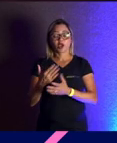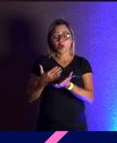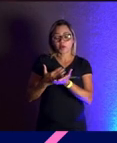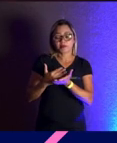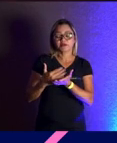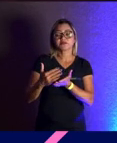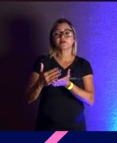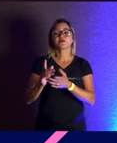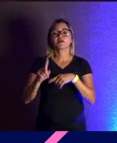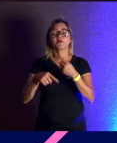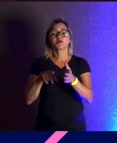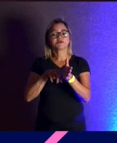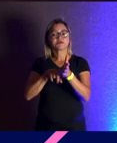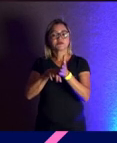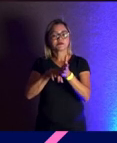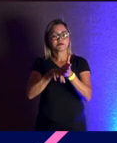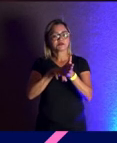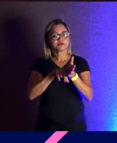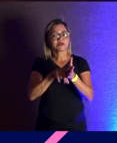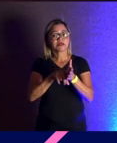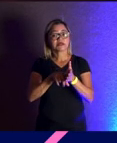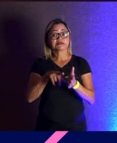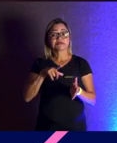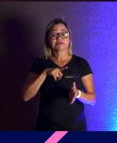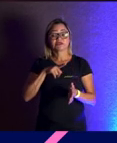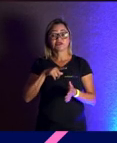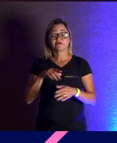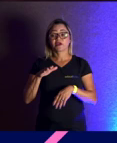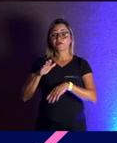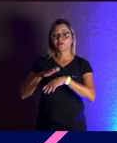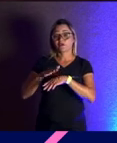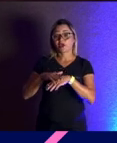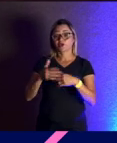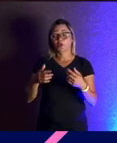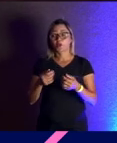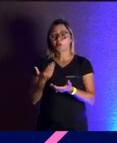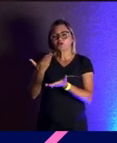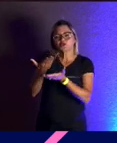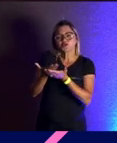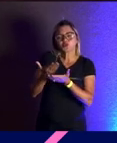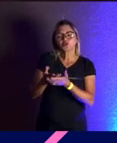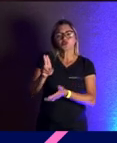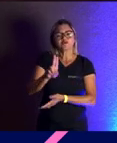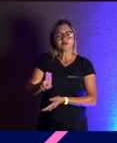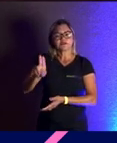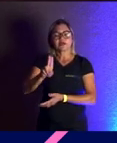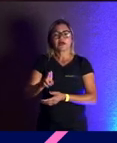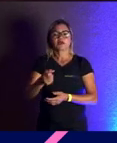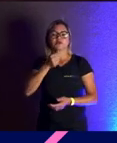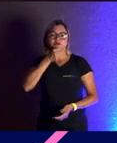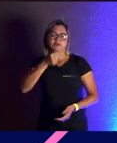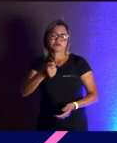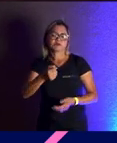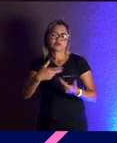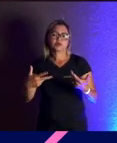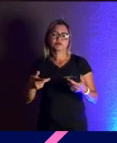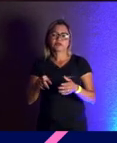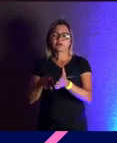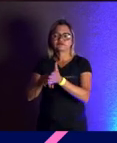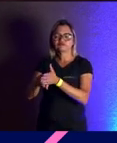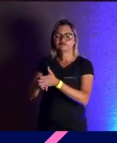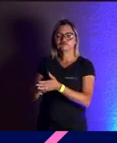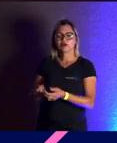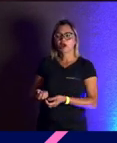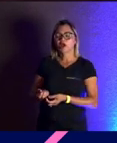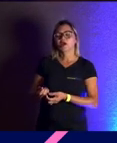Começamos então depois a pesquisar. Se já havia feito algum estudo acadêmico, quando a gente tinha um